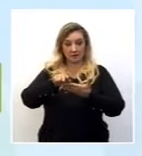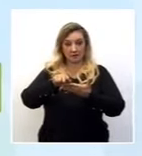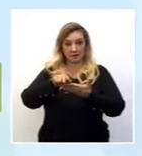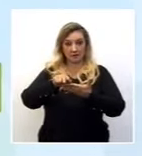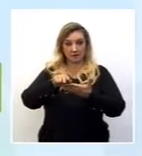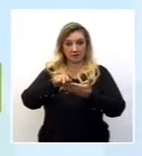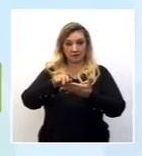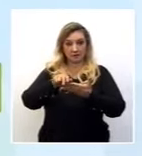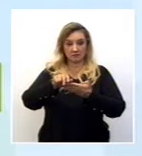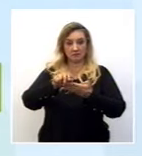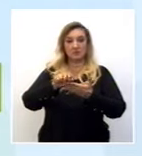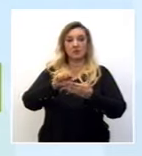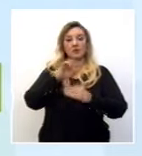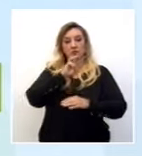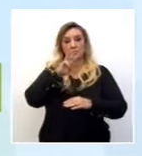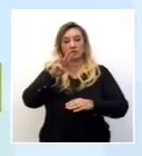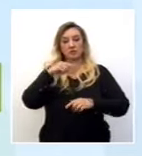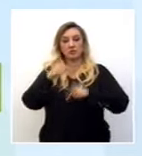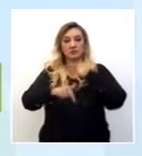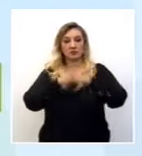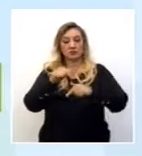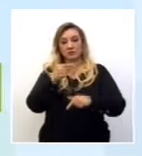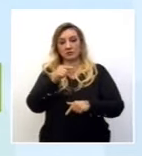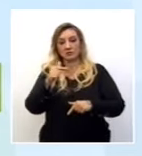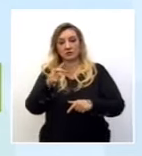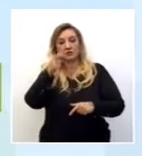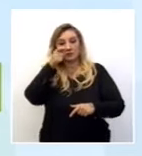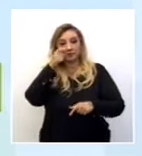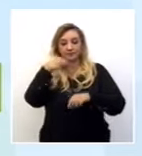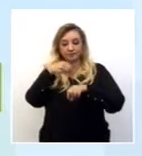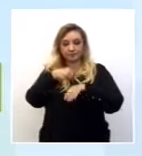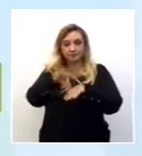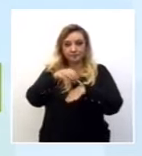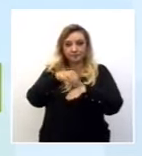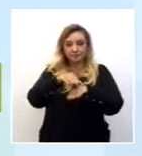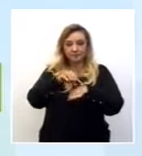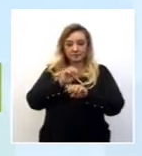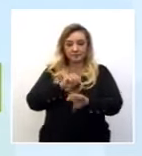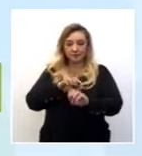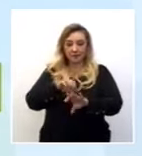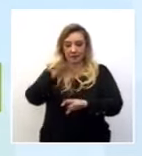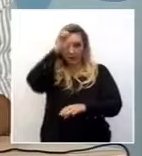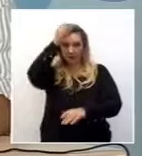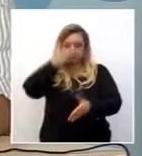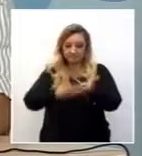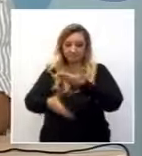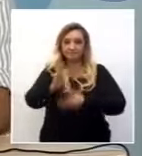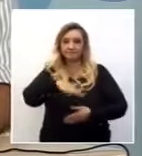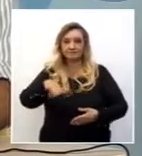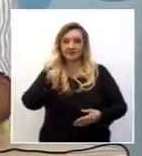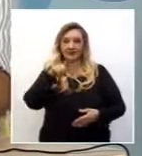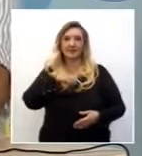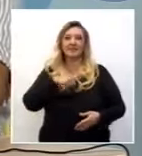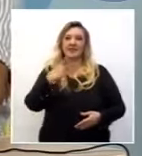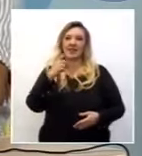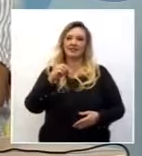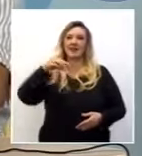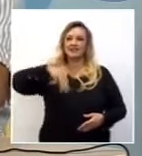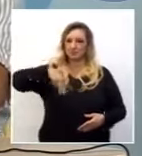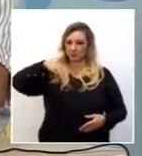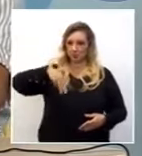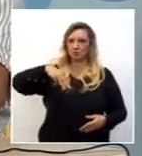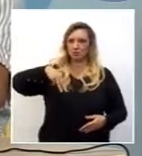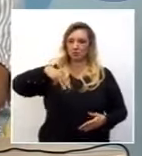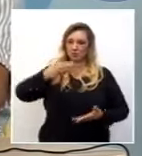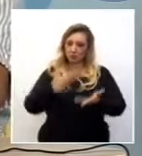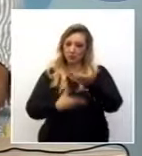ser trabalhada e acompanhada no processo de ensino e aprendizagem dos estudantes. Vocês terão 10 minutos para